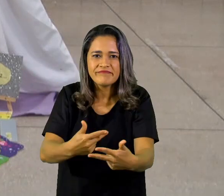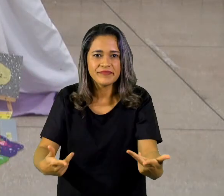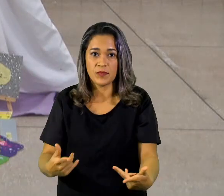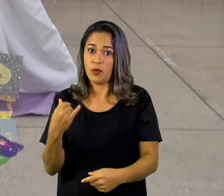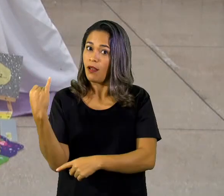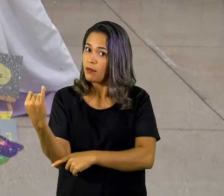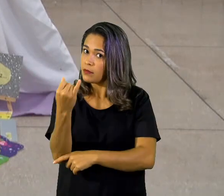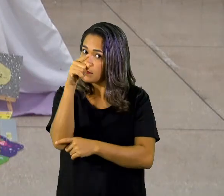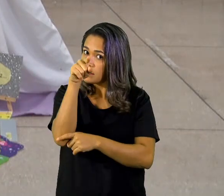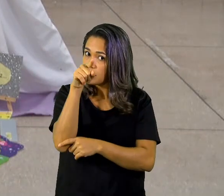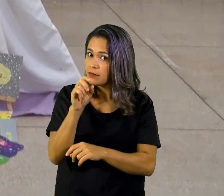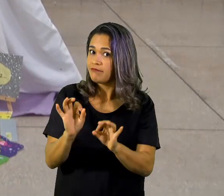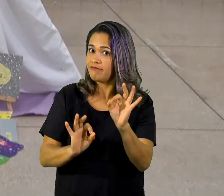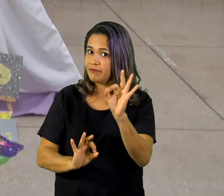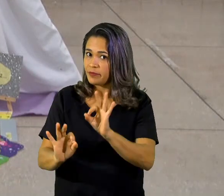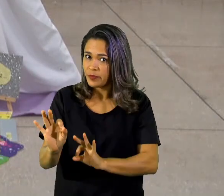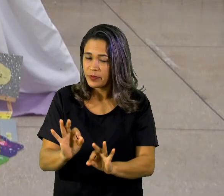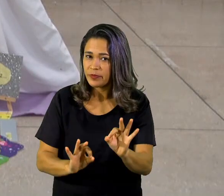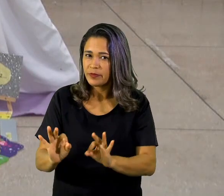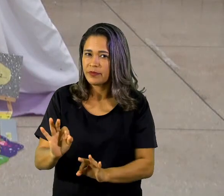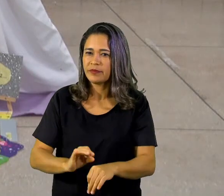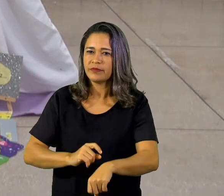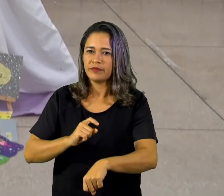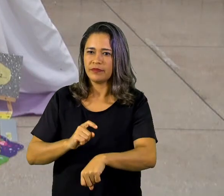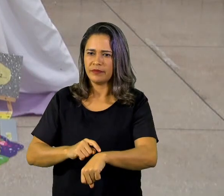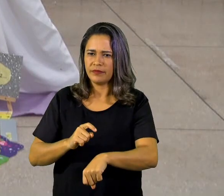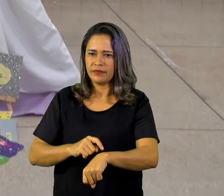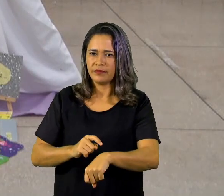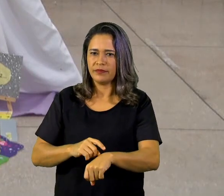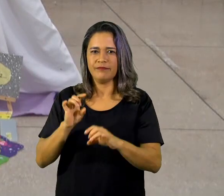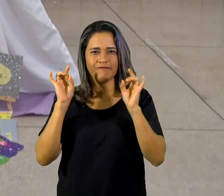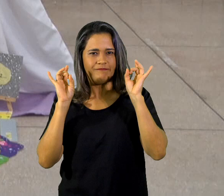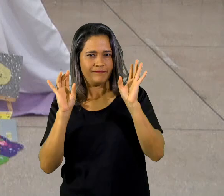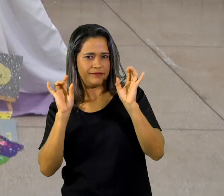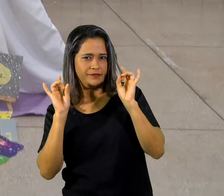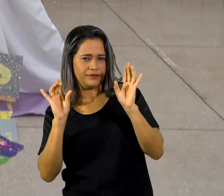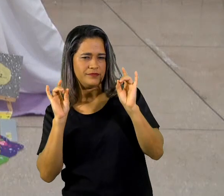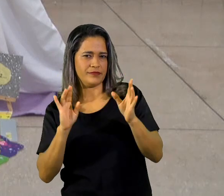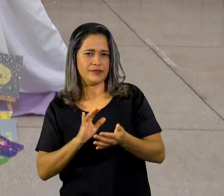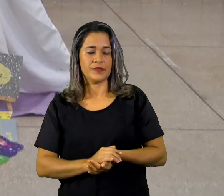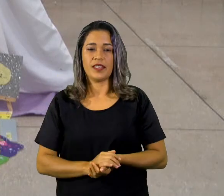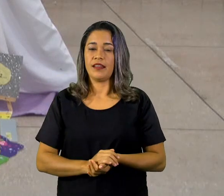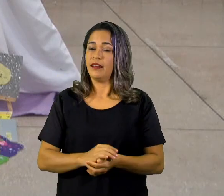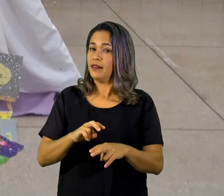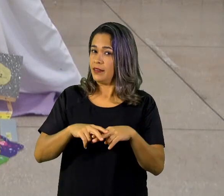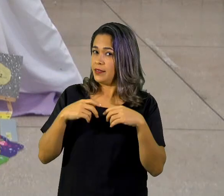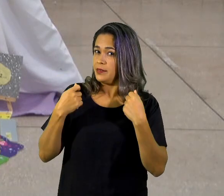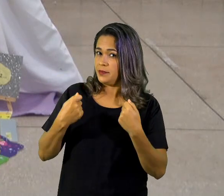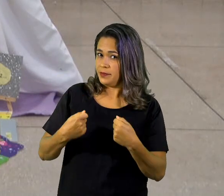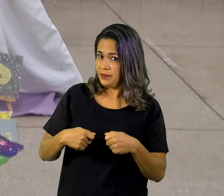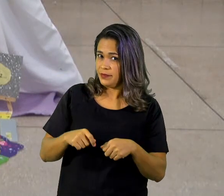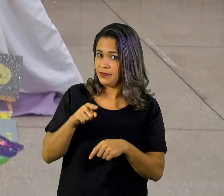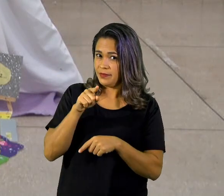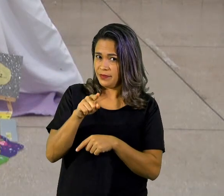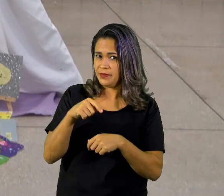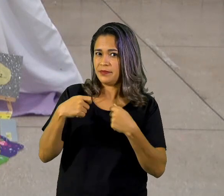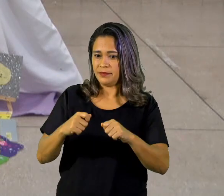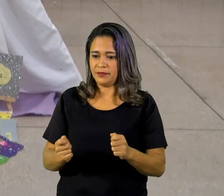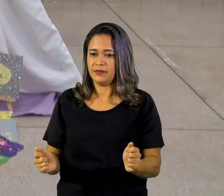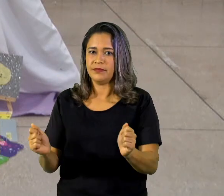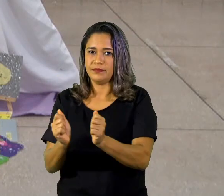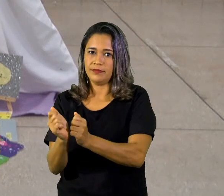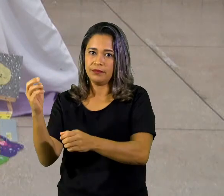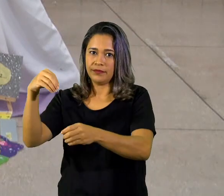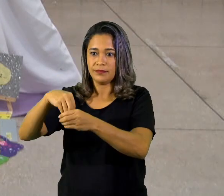você preparar esse momento como algo especial. Para isso, você tem que envolver a